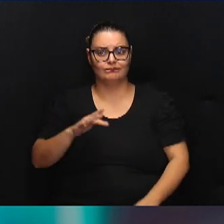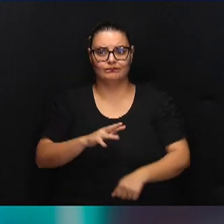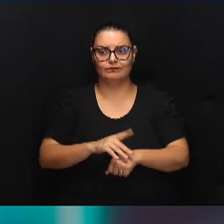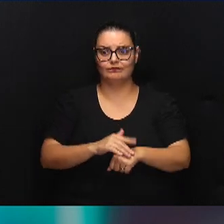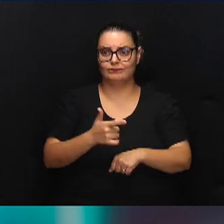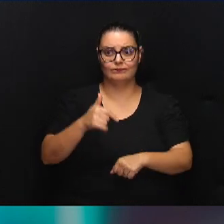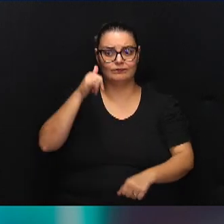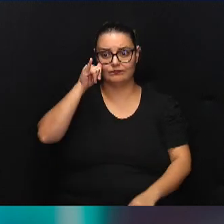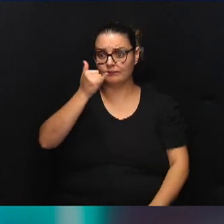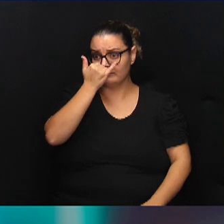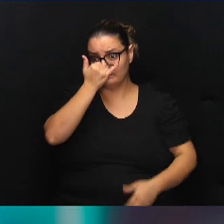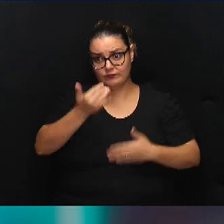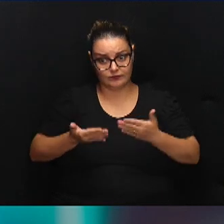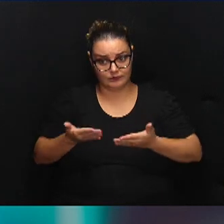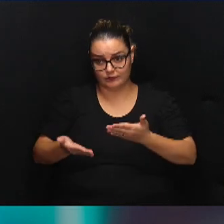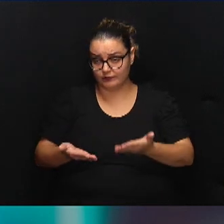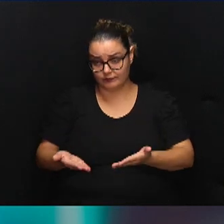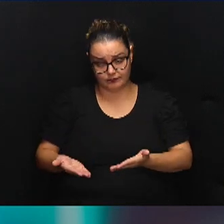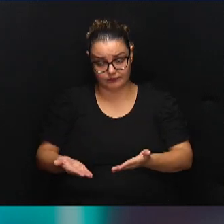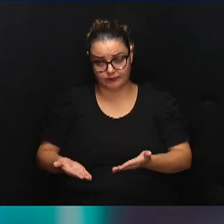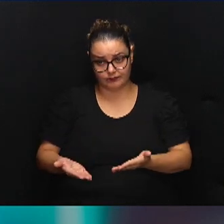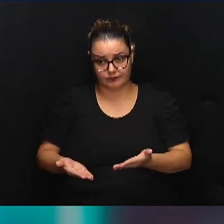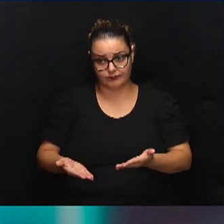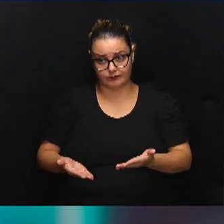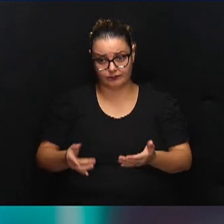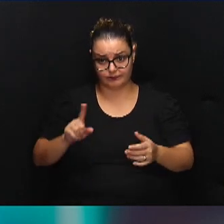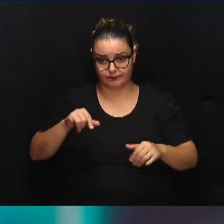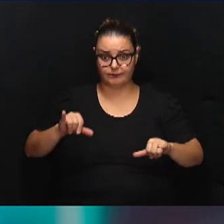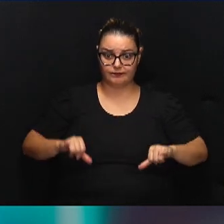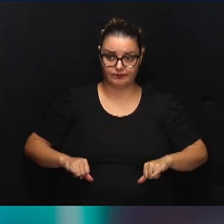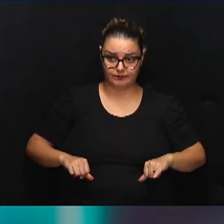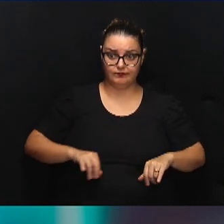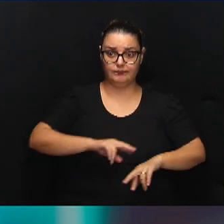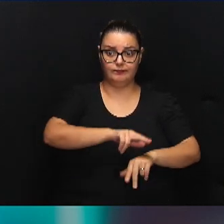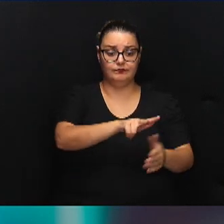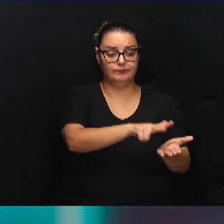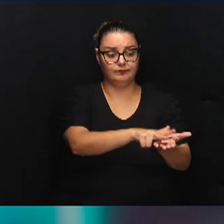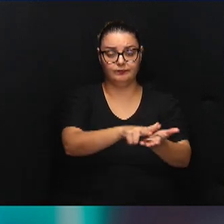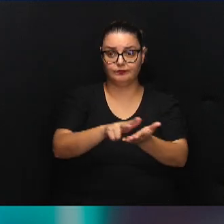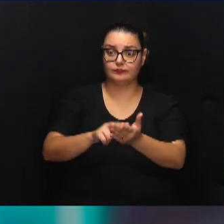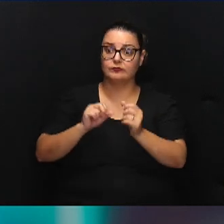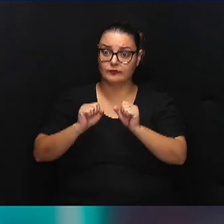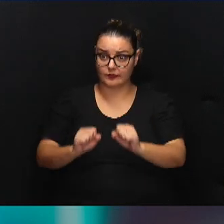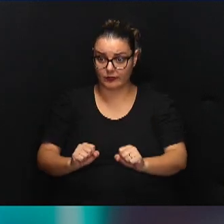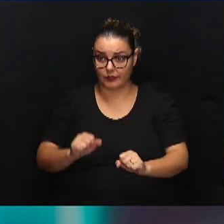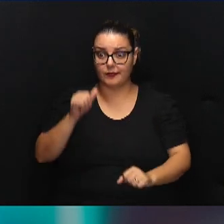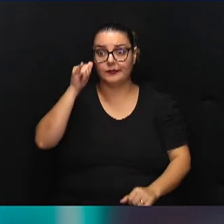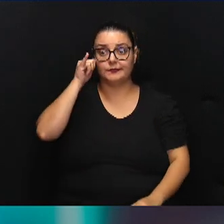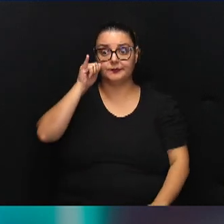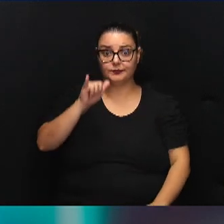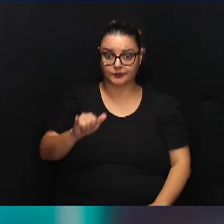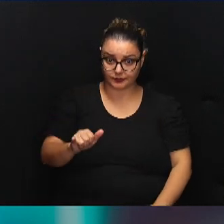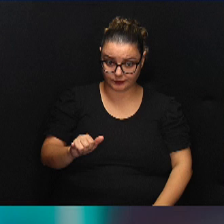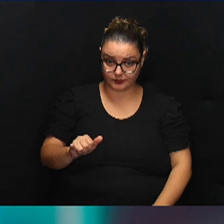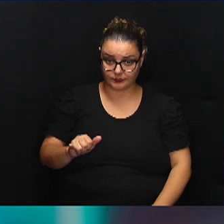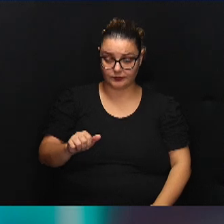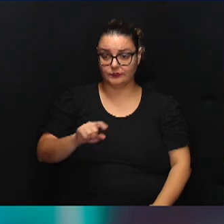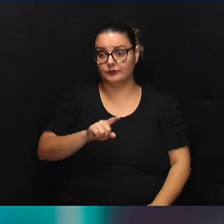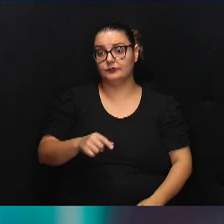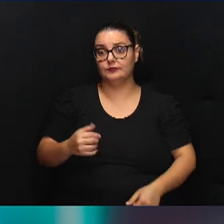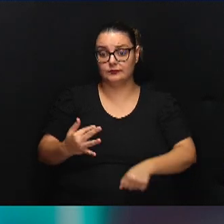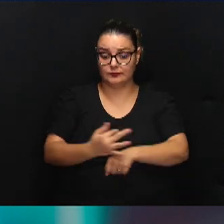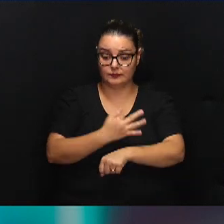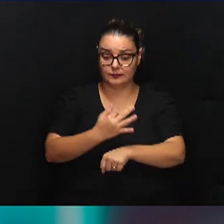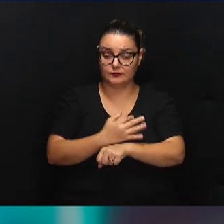de prevenção e tratamento, né? São muitas internações que poderiam ser evitadas sem onerar o sistema de